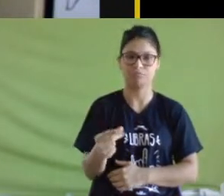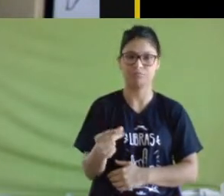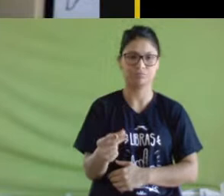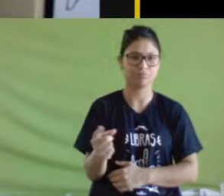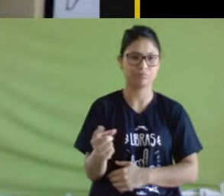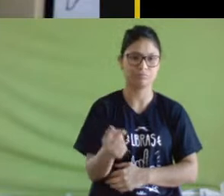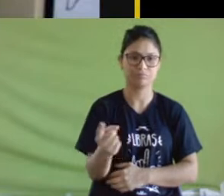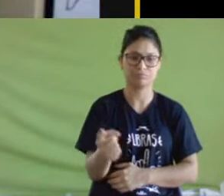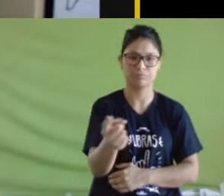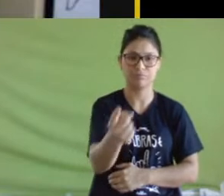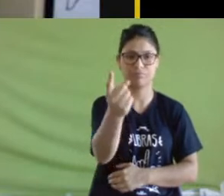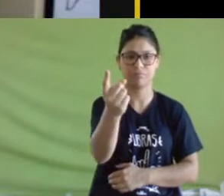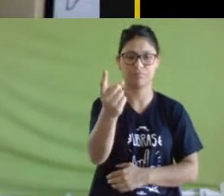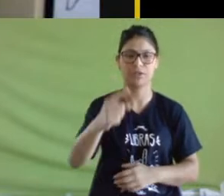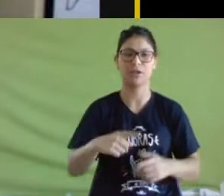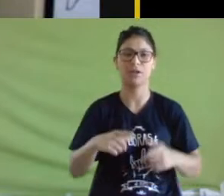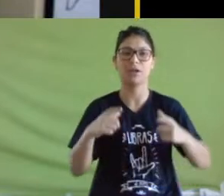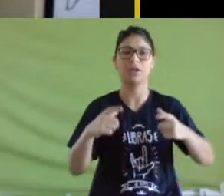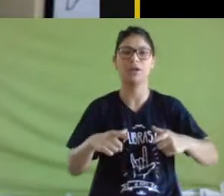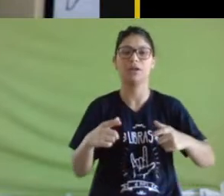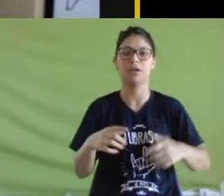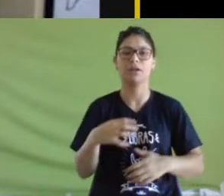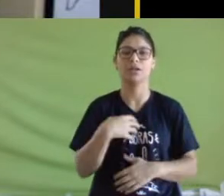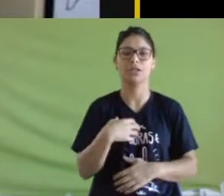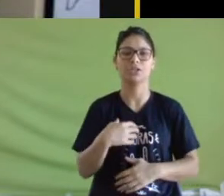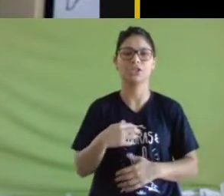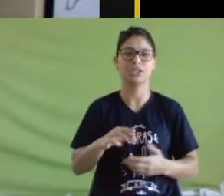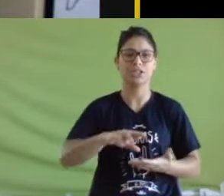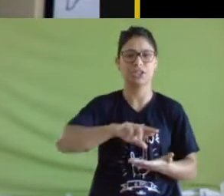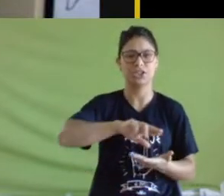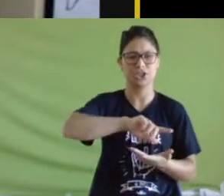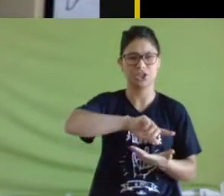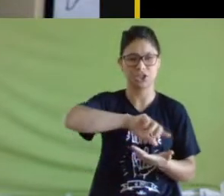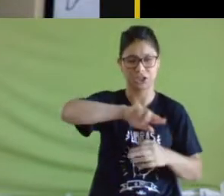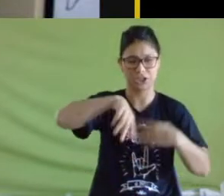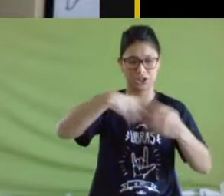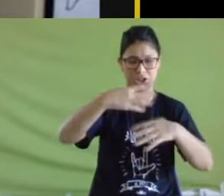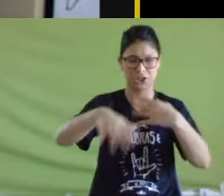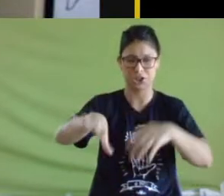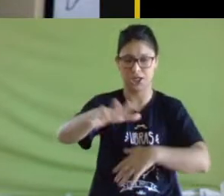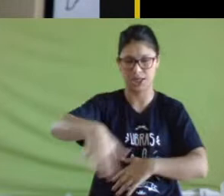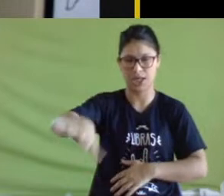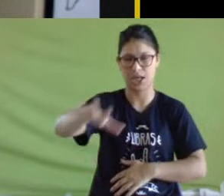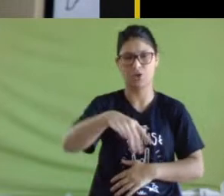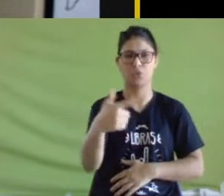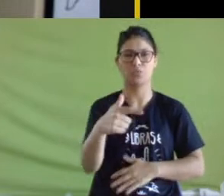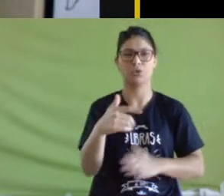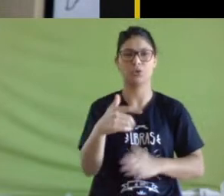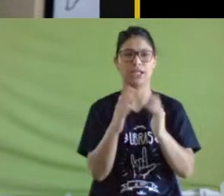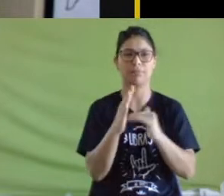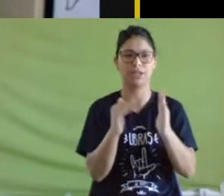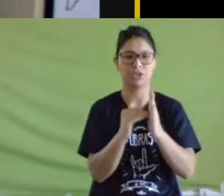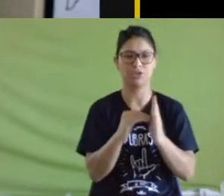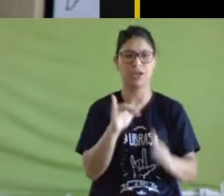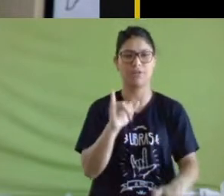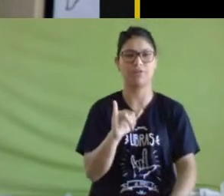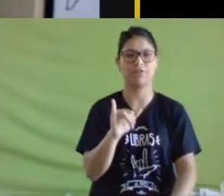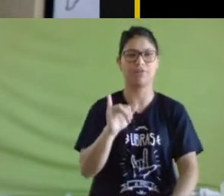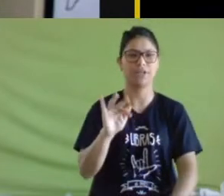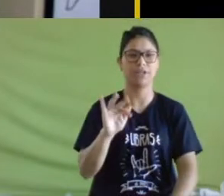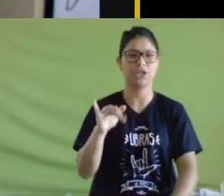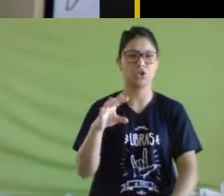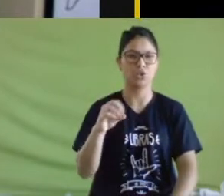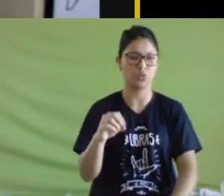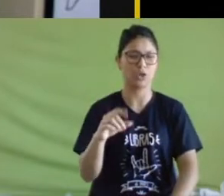infinita, mas infinito no sentido de genérico, que não tem limite, finito, que é limitado.